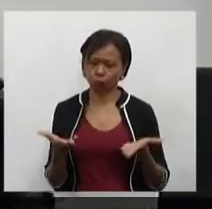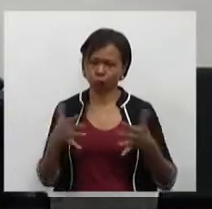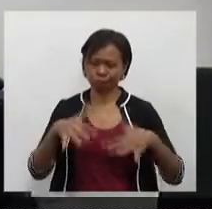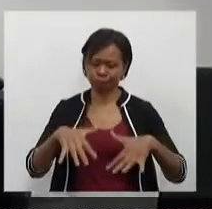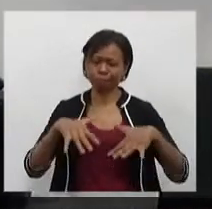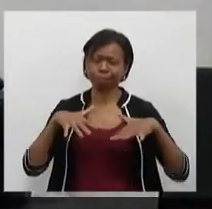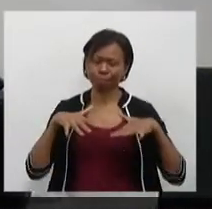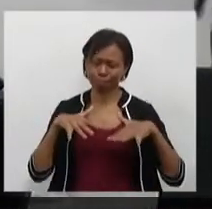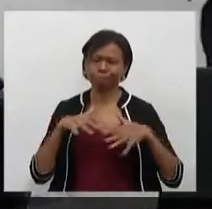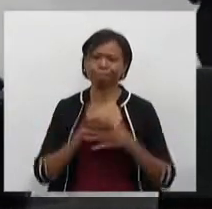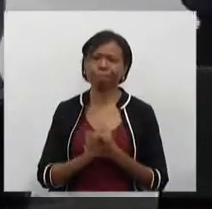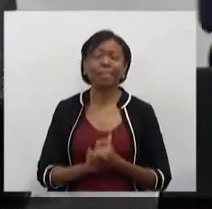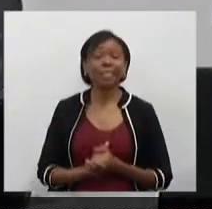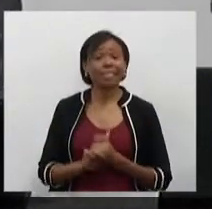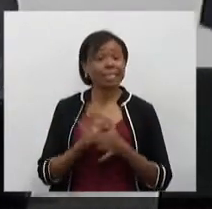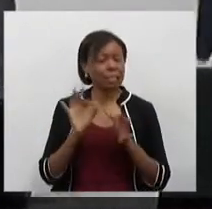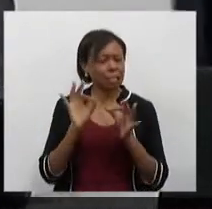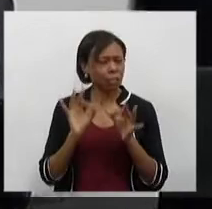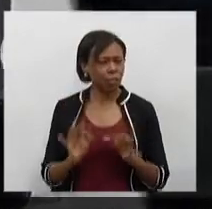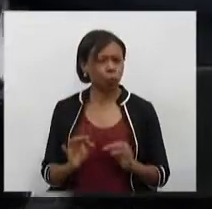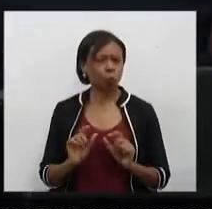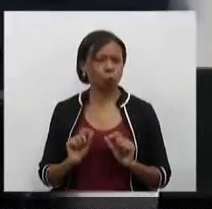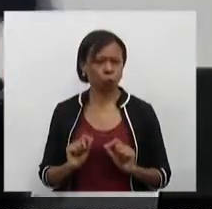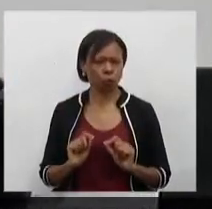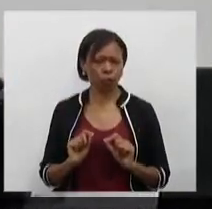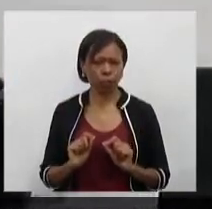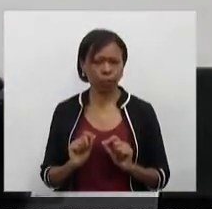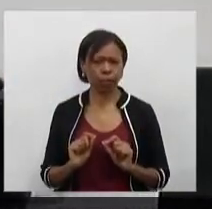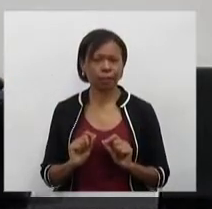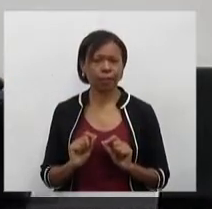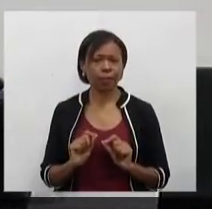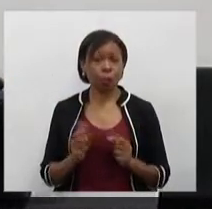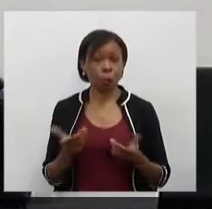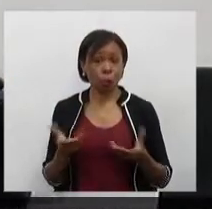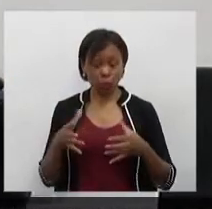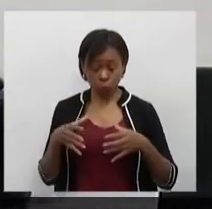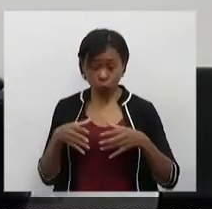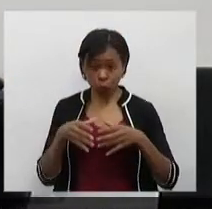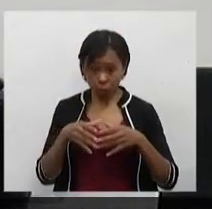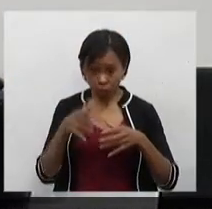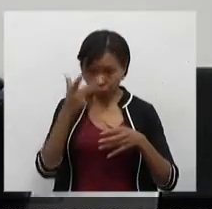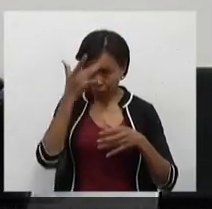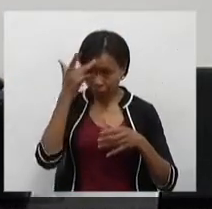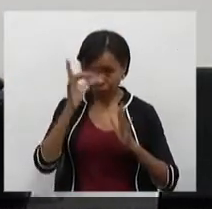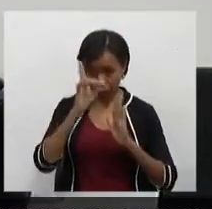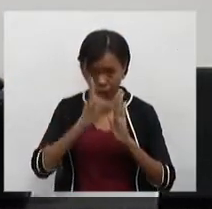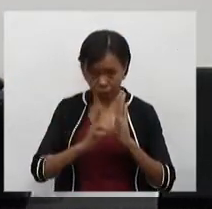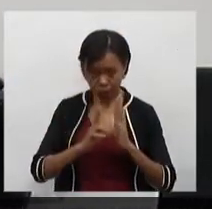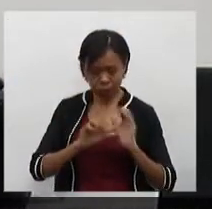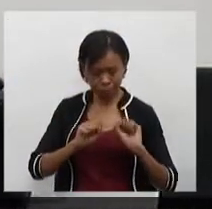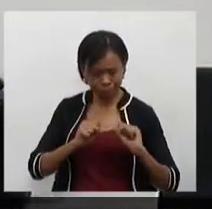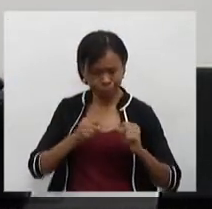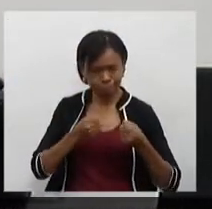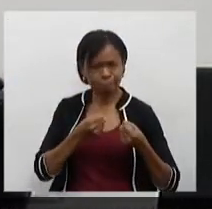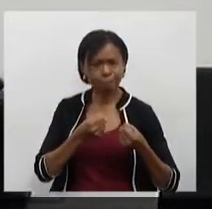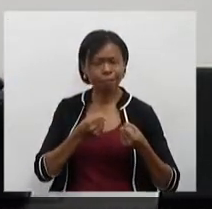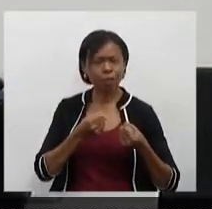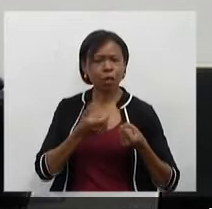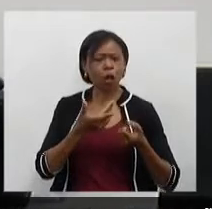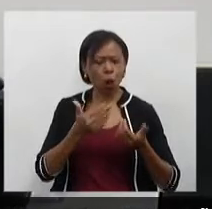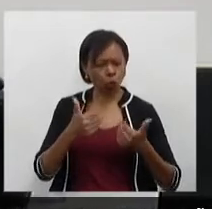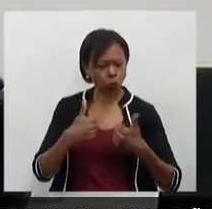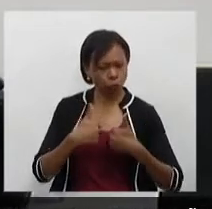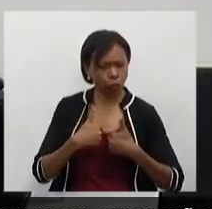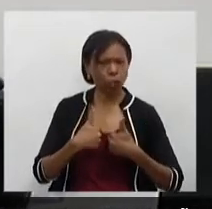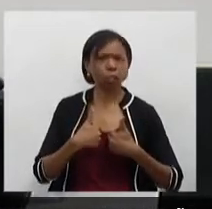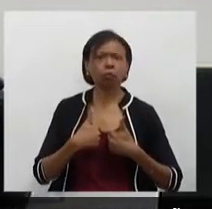E pode ter certeza, né, nosso vice-presidente, que essa comissão está bem imbuída na defesa, né, das pessoas com autismo. E pode